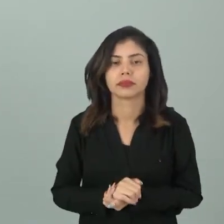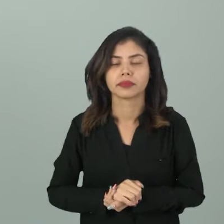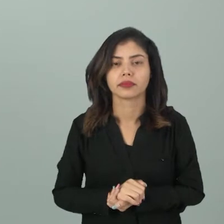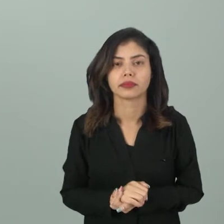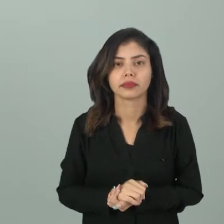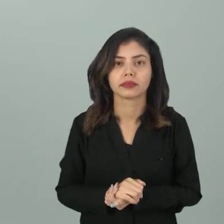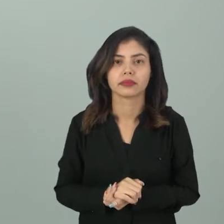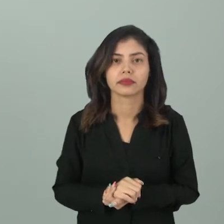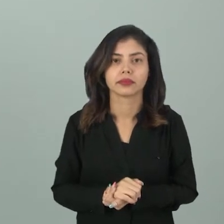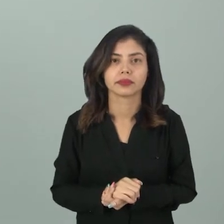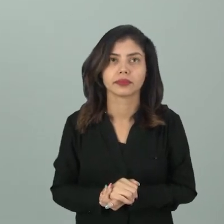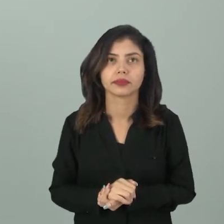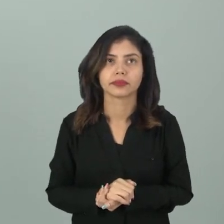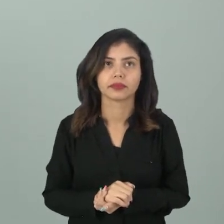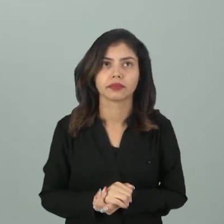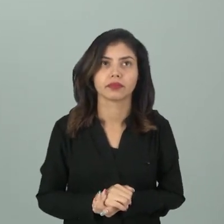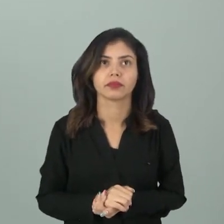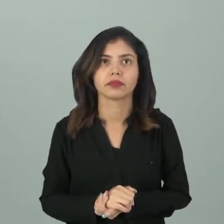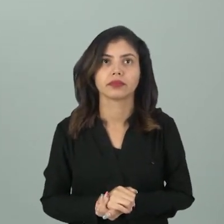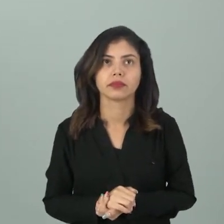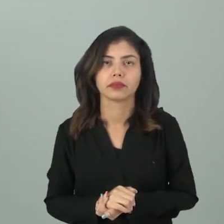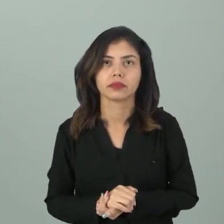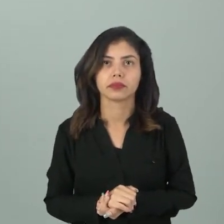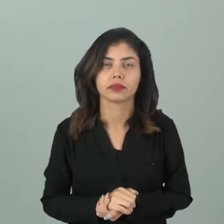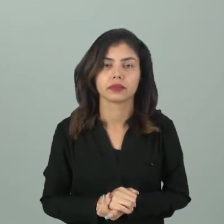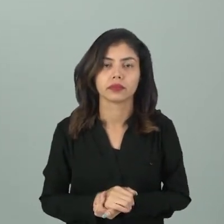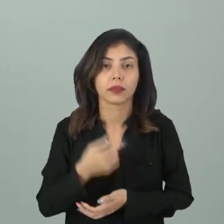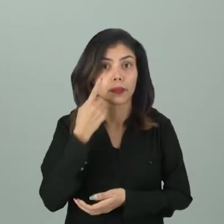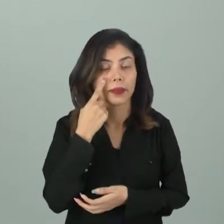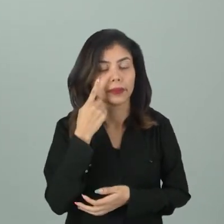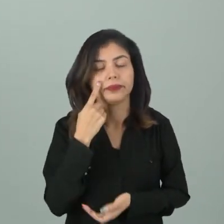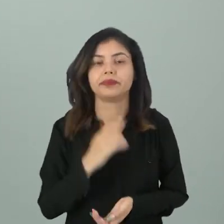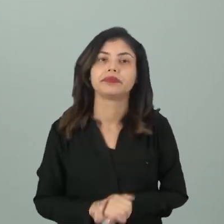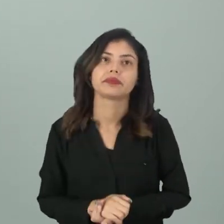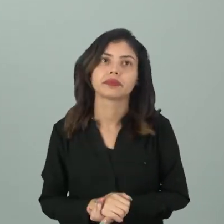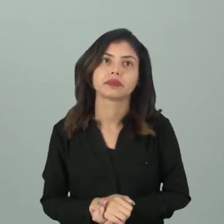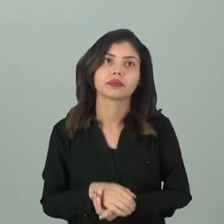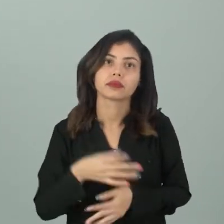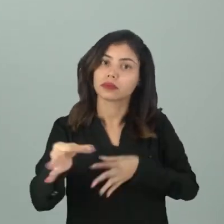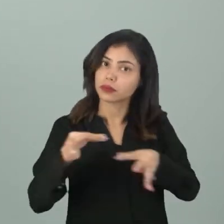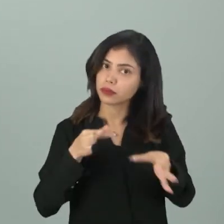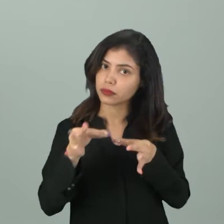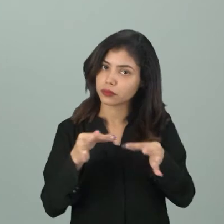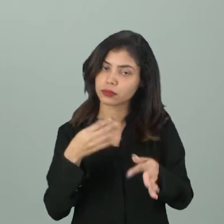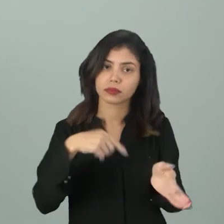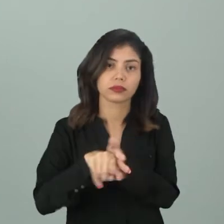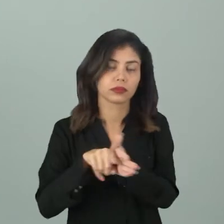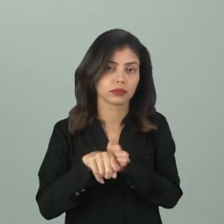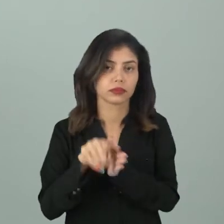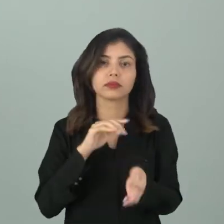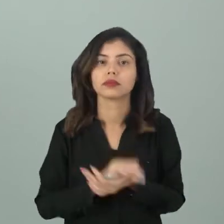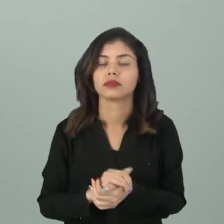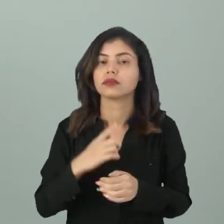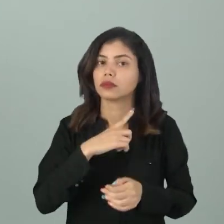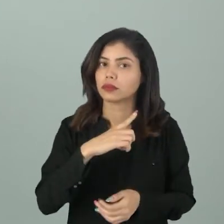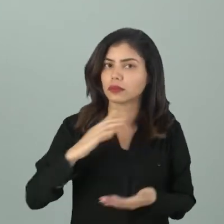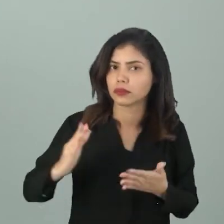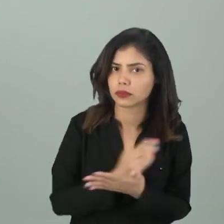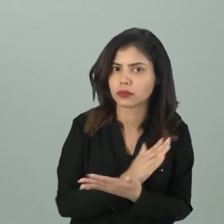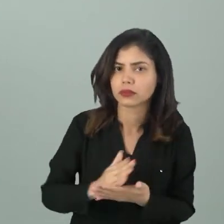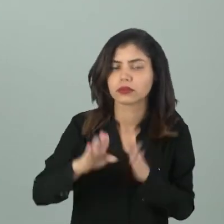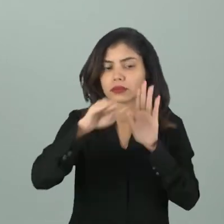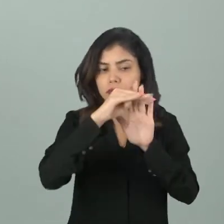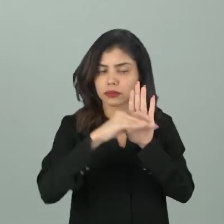pesquisa. Tudo bem até aqui? Então, olha só, o planejamento de uma pesquisa, ela tem